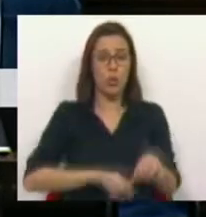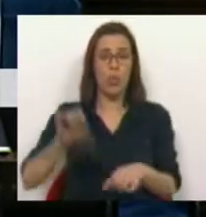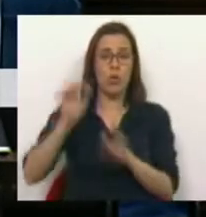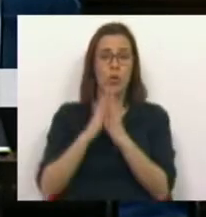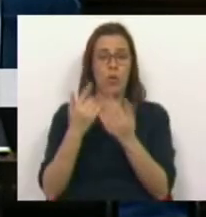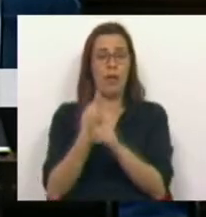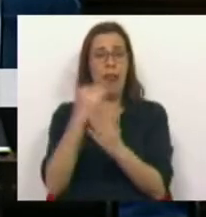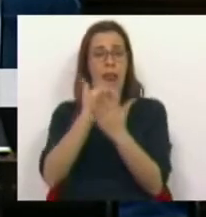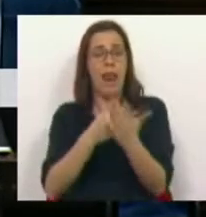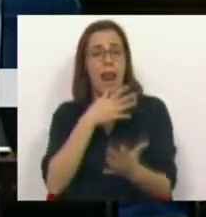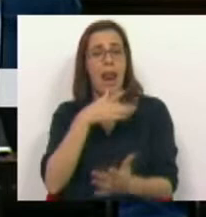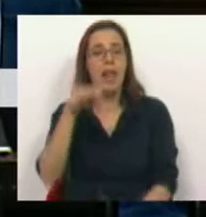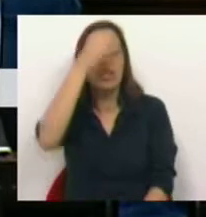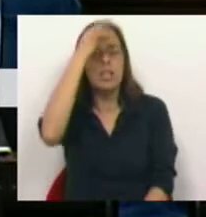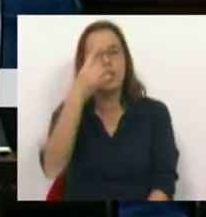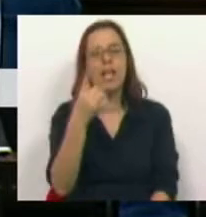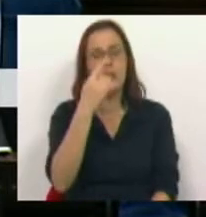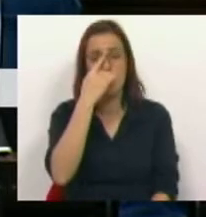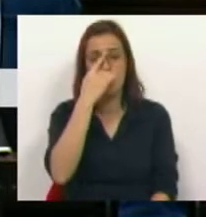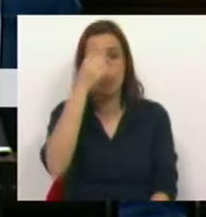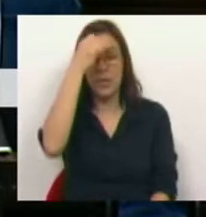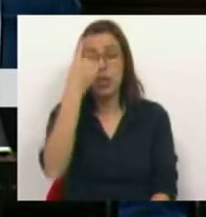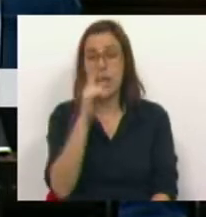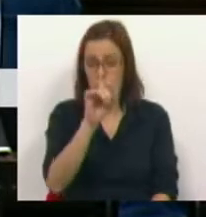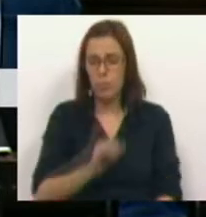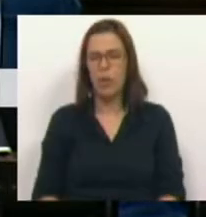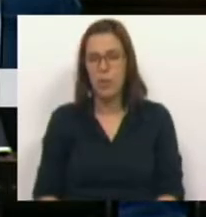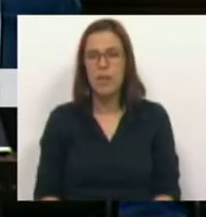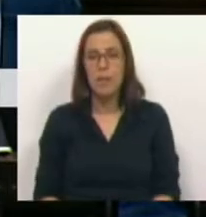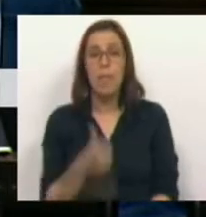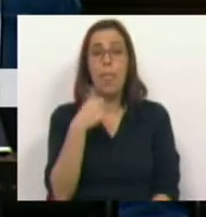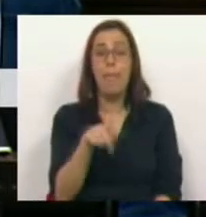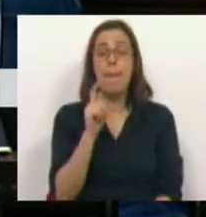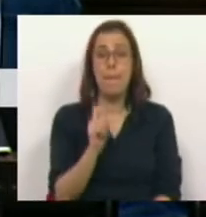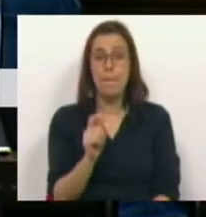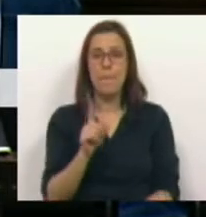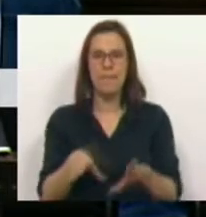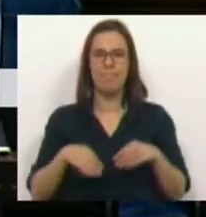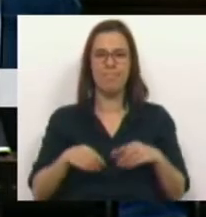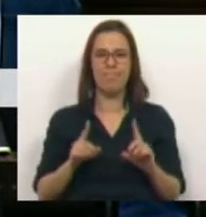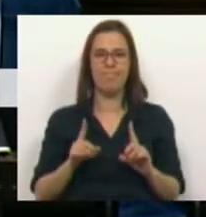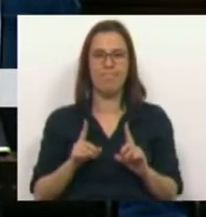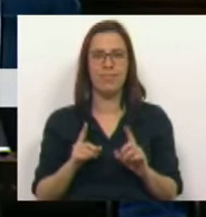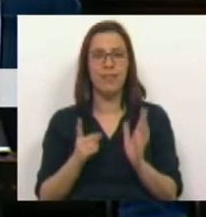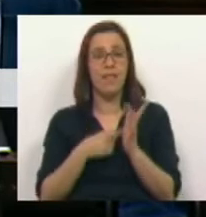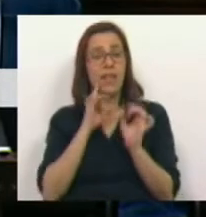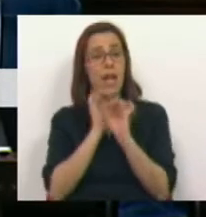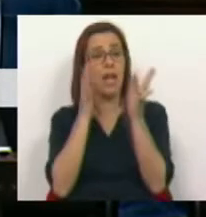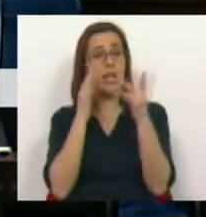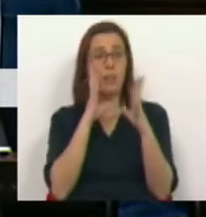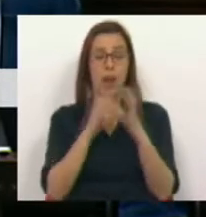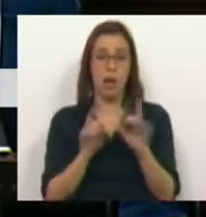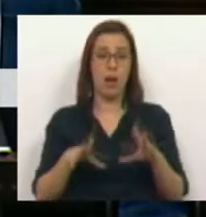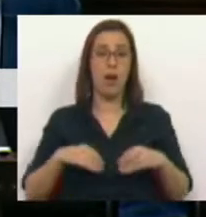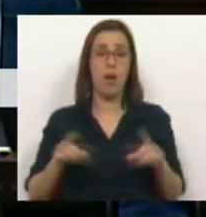seus folhetins, esquece de uma coisa. Esquece de uma coisa. O Bloco de Esquerda não aceita nenhuma falta de transparência na